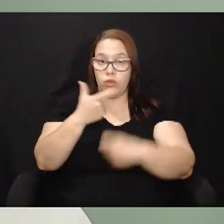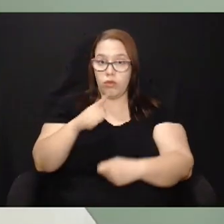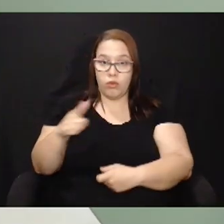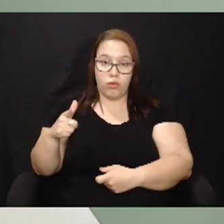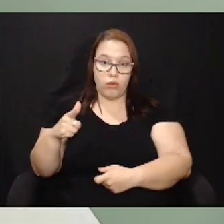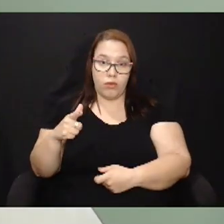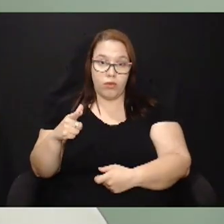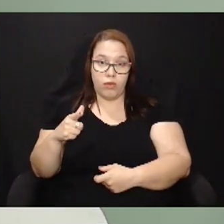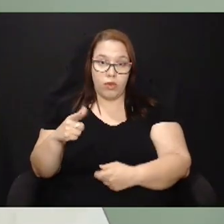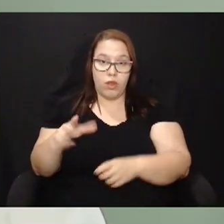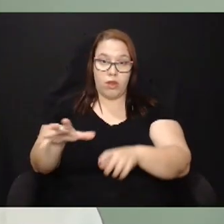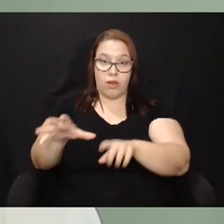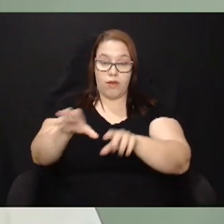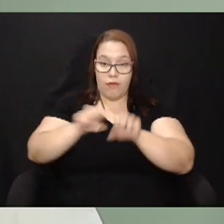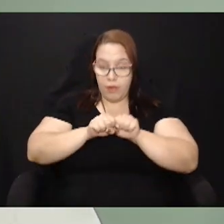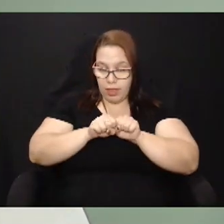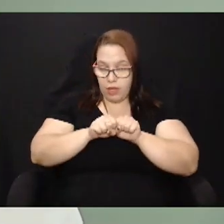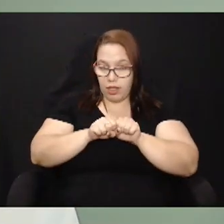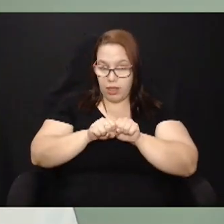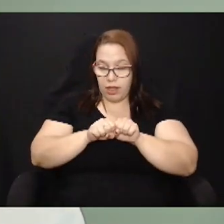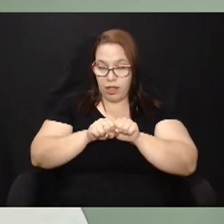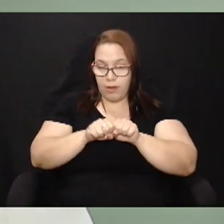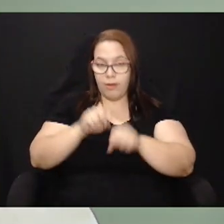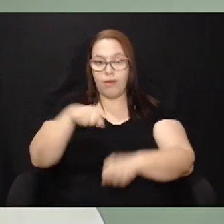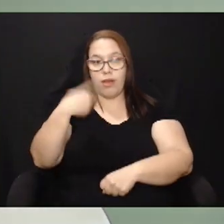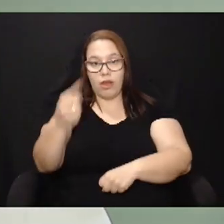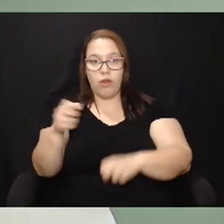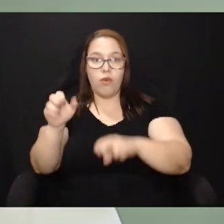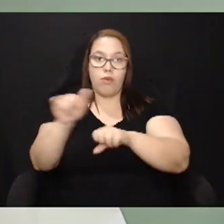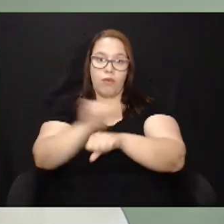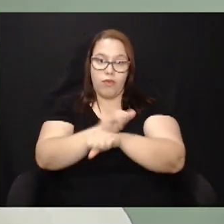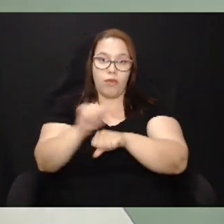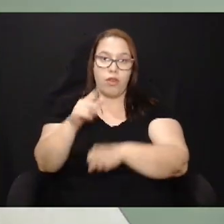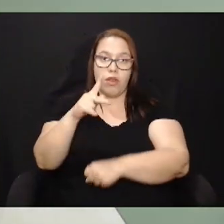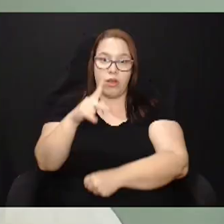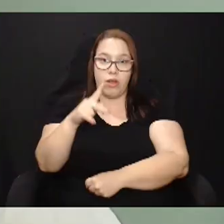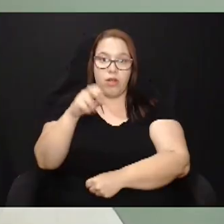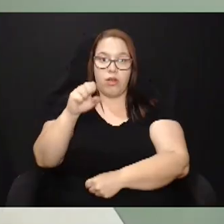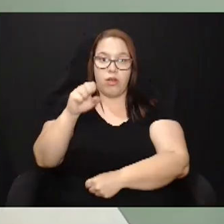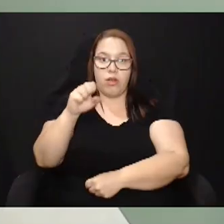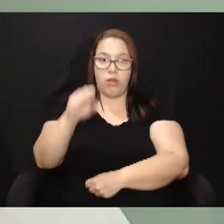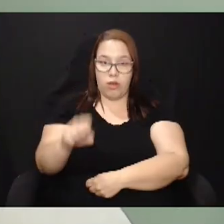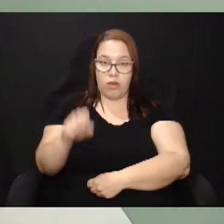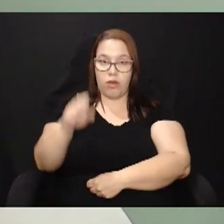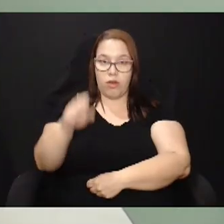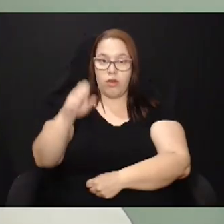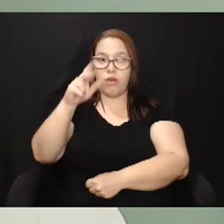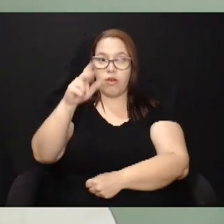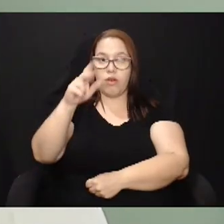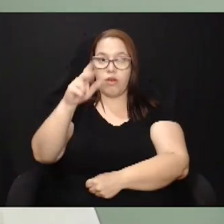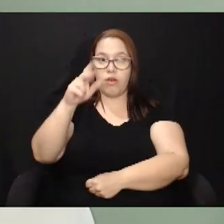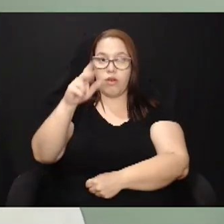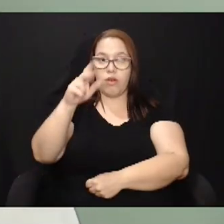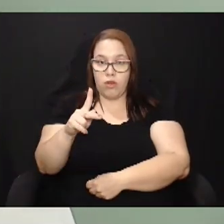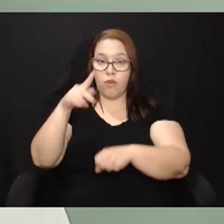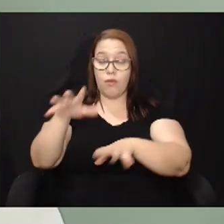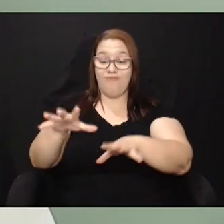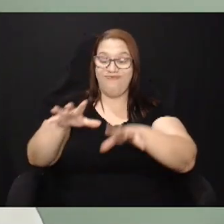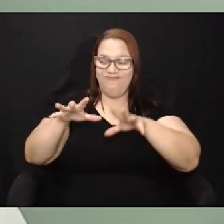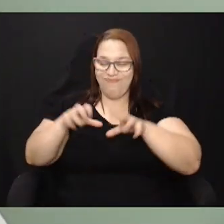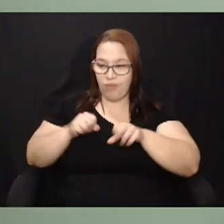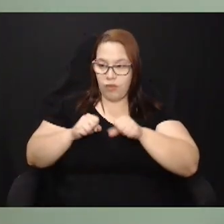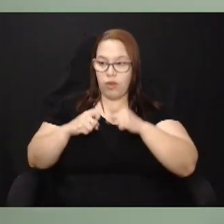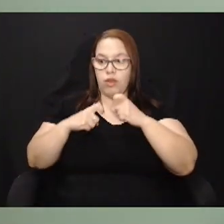pelo HIV. A outra estratégia é a pós, chama PEP, profilaxia pós-exposição ao HIV. São